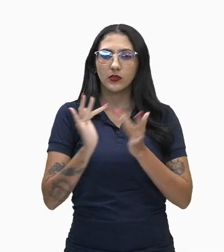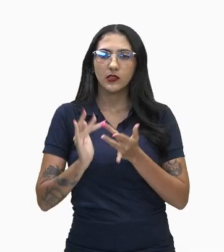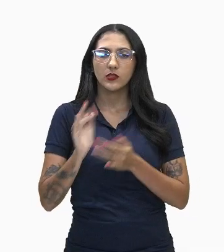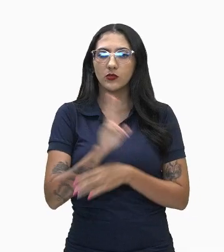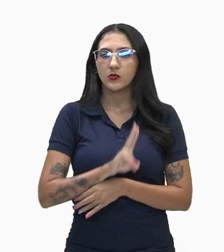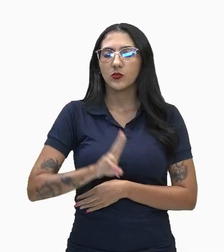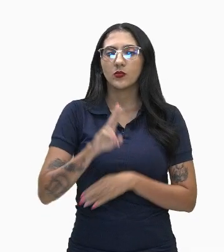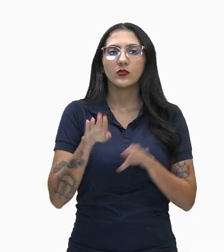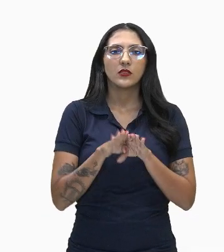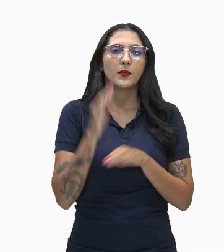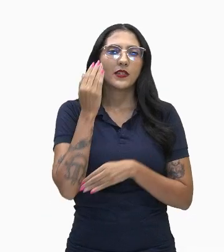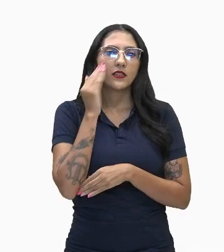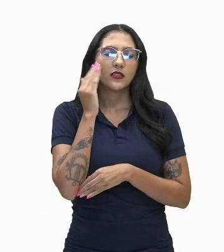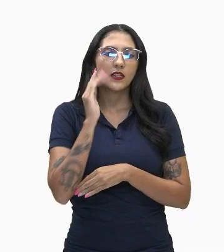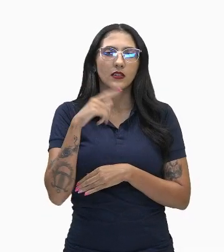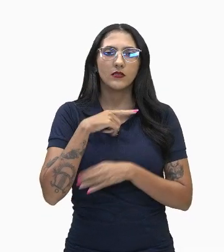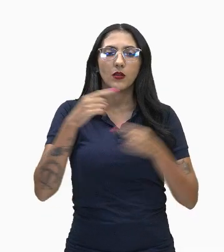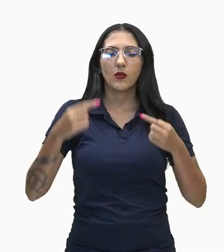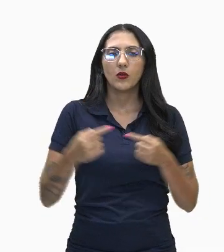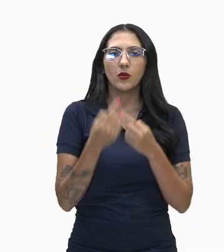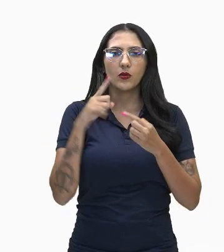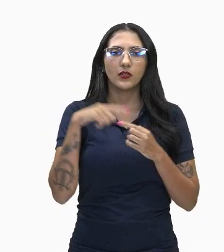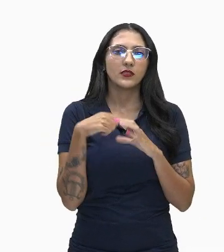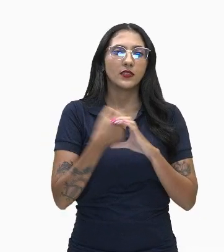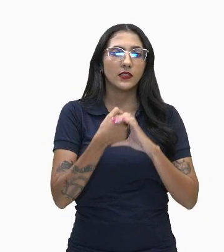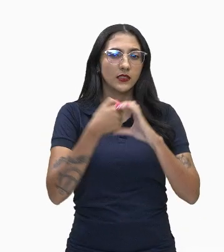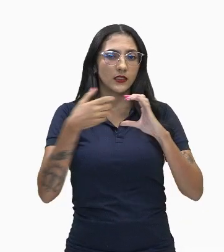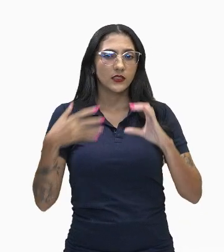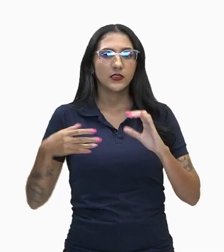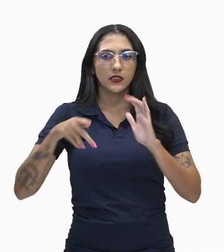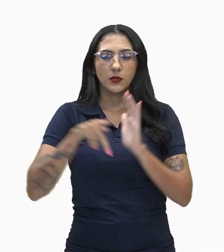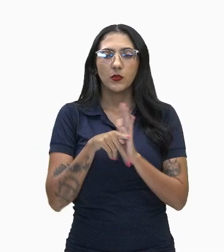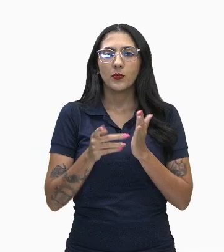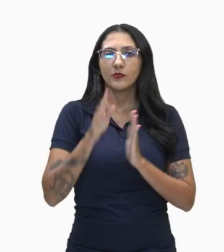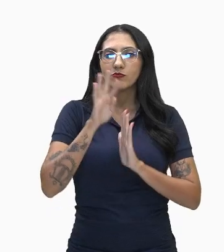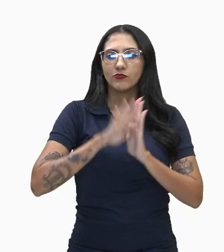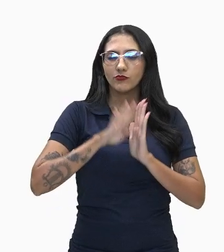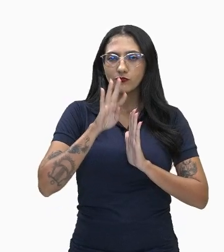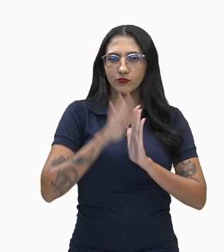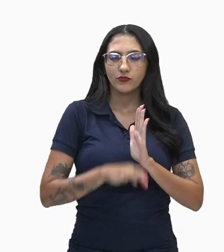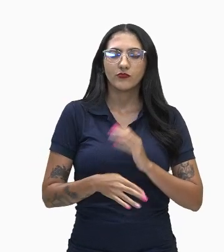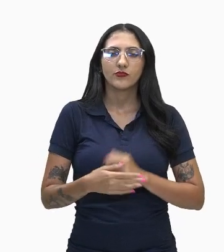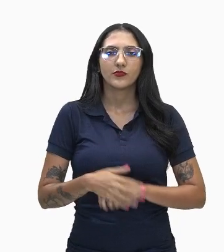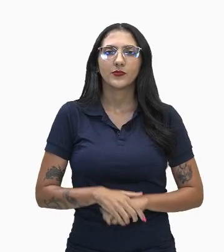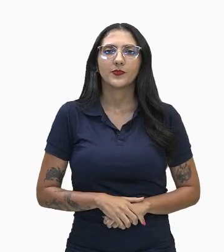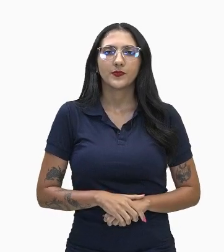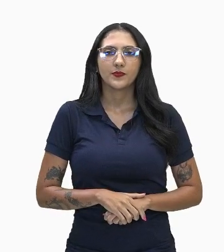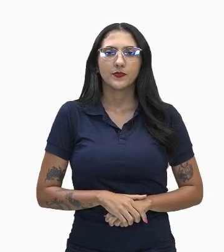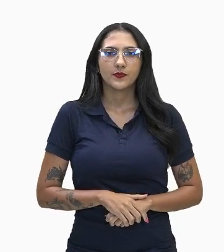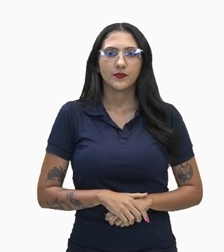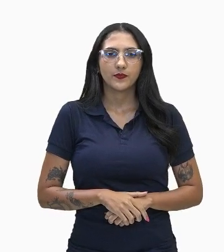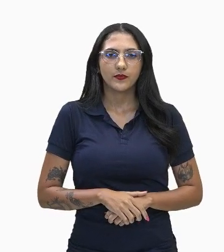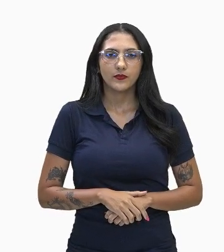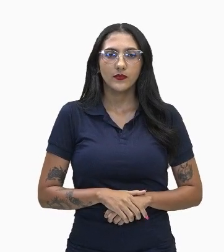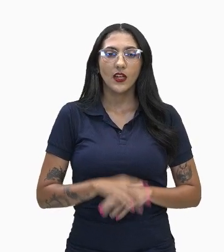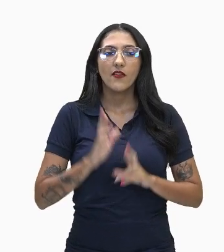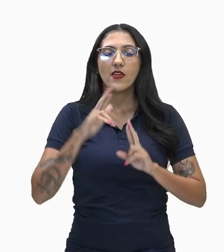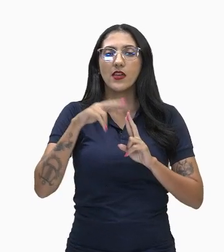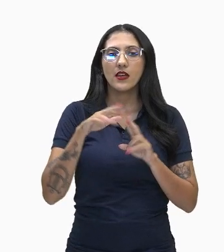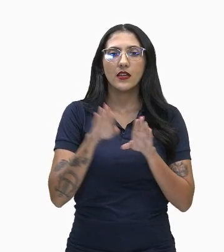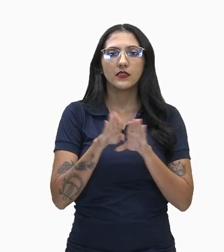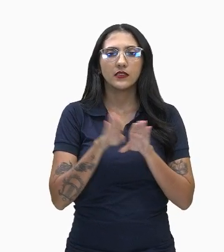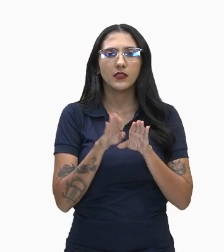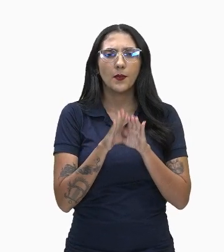coordenando as estratégias de decodificação como ar de antecipação, inferência e verificação